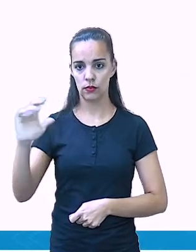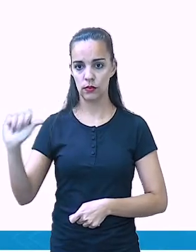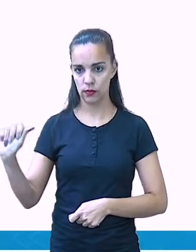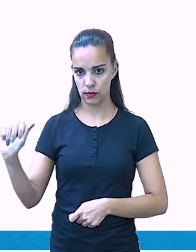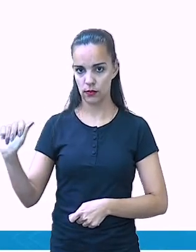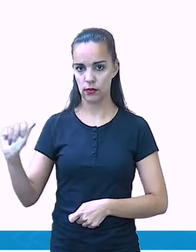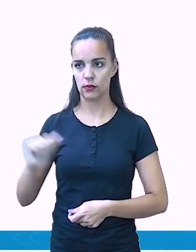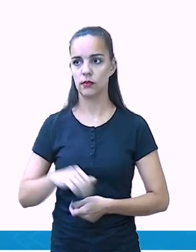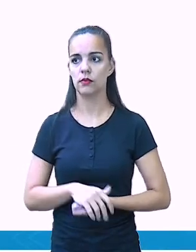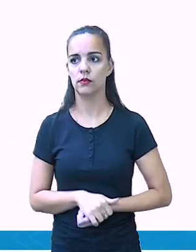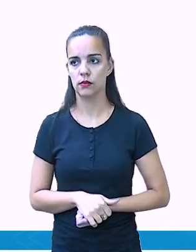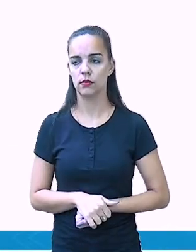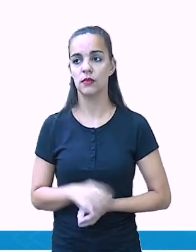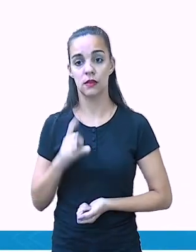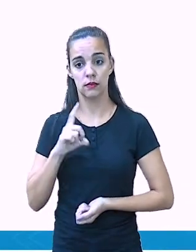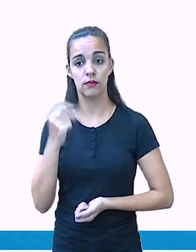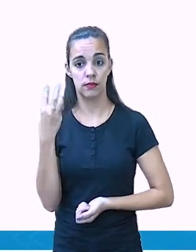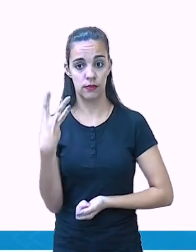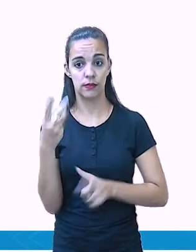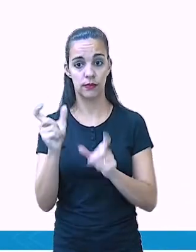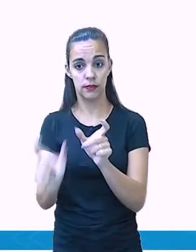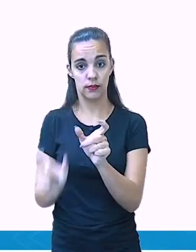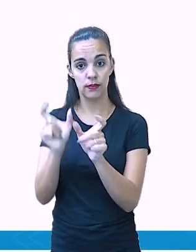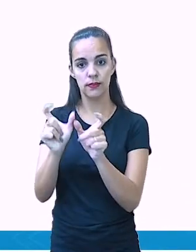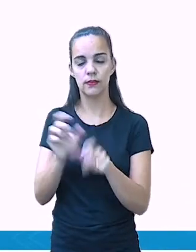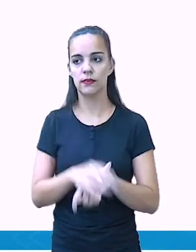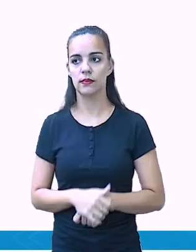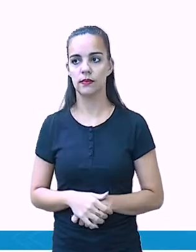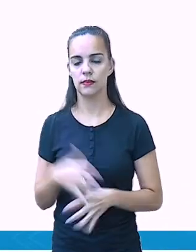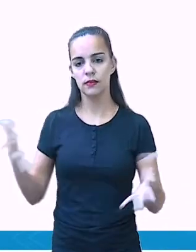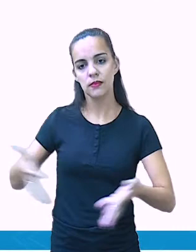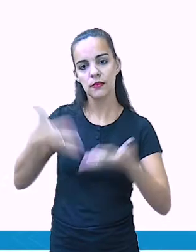Sinuca. 3 sílabas. Salada.